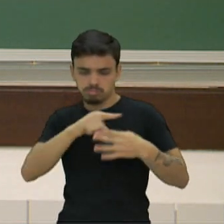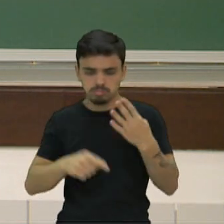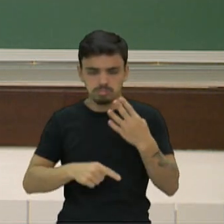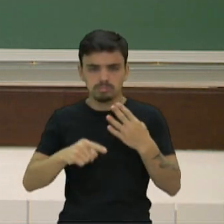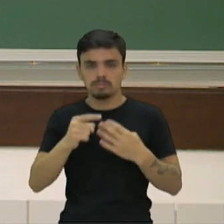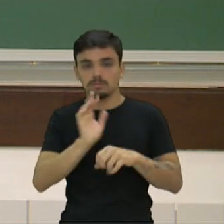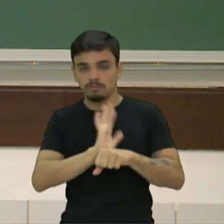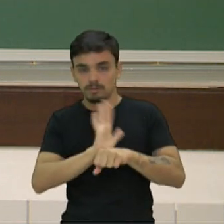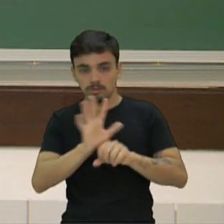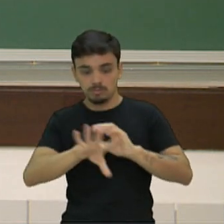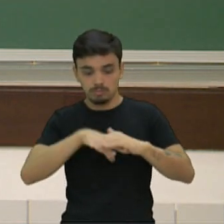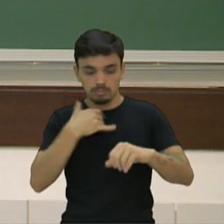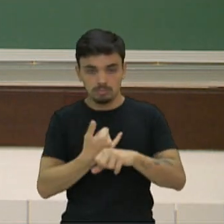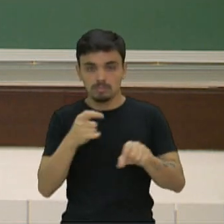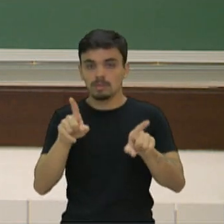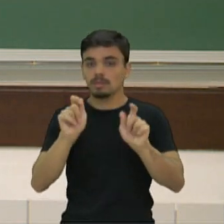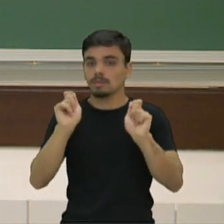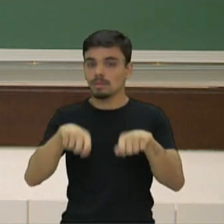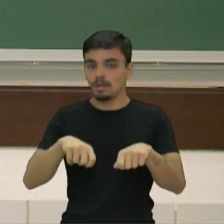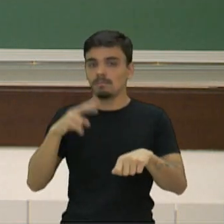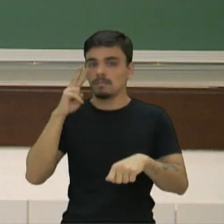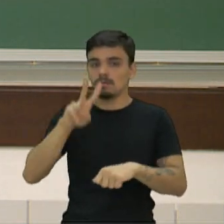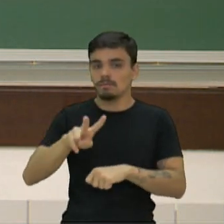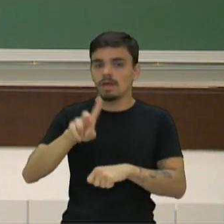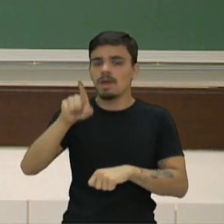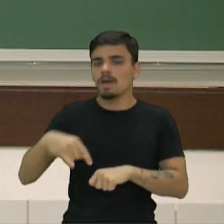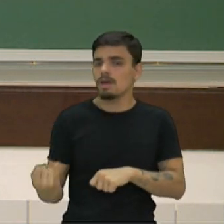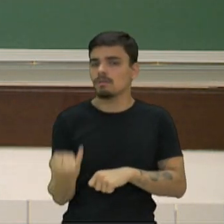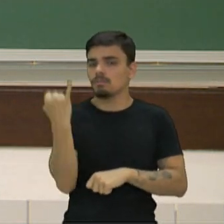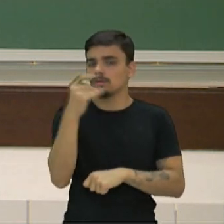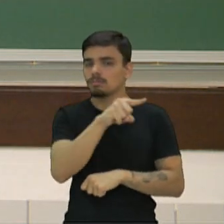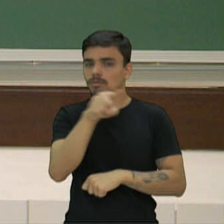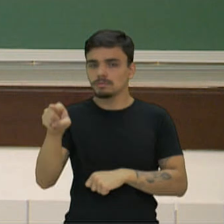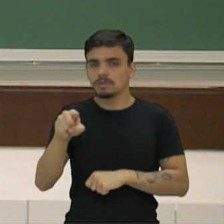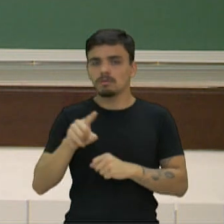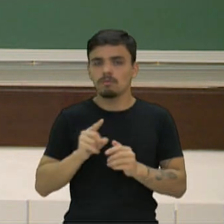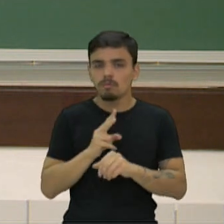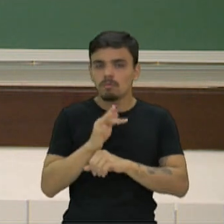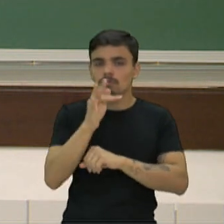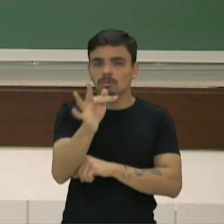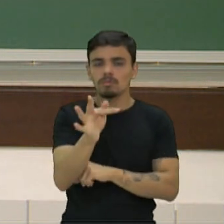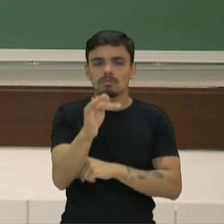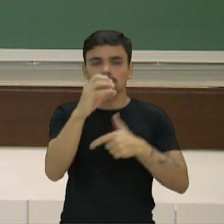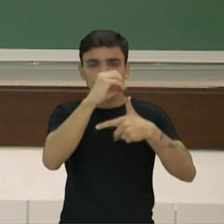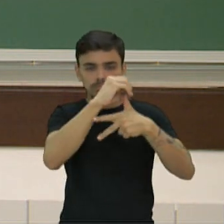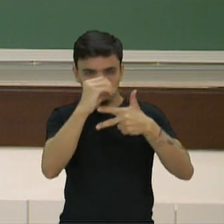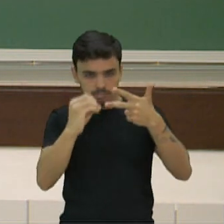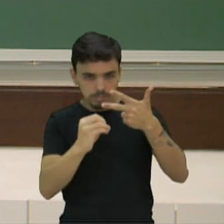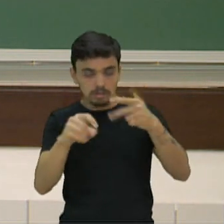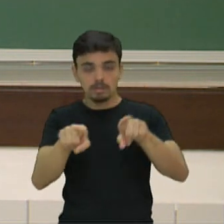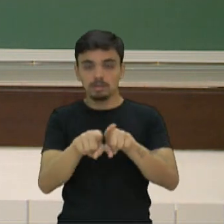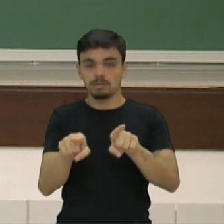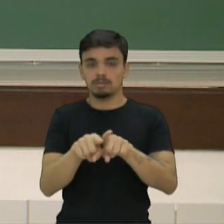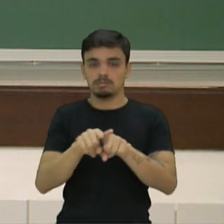YouTube também que possam acrescentar. Tudo isso é muito importante para você, para um futuro Enem, vestibular, um concurso